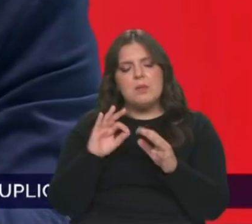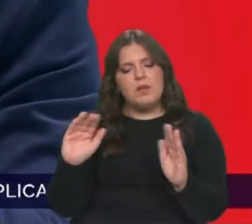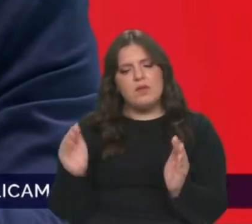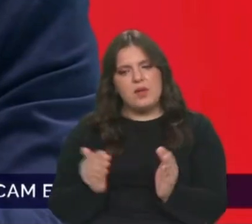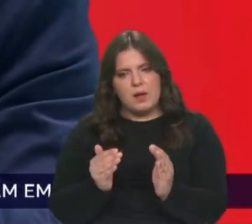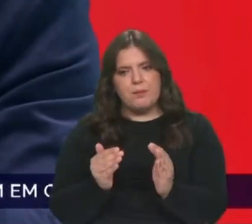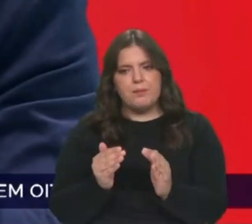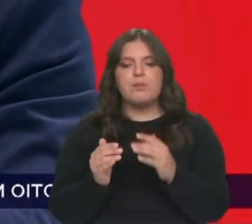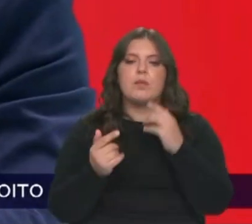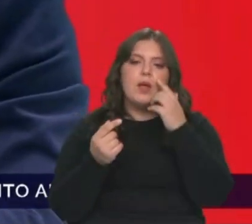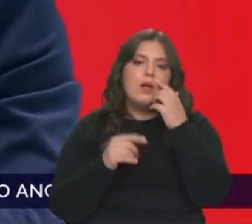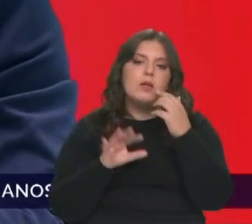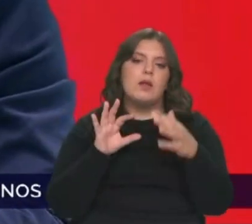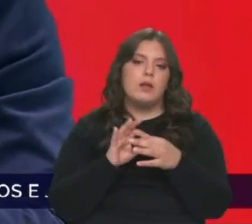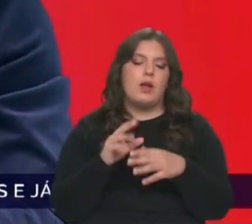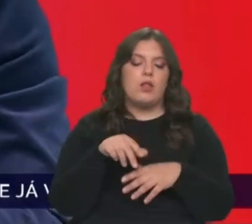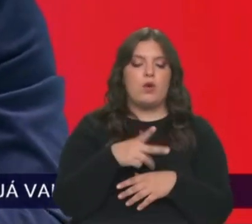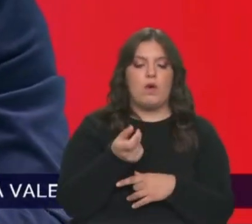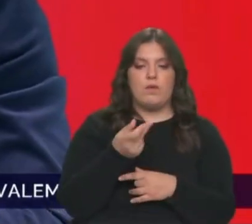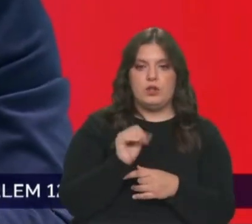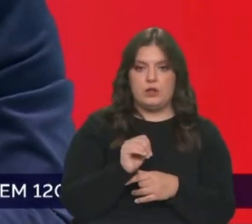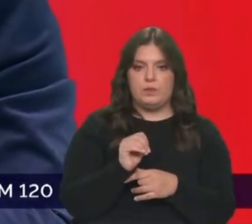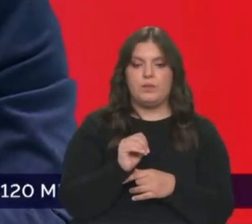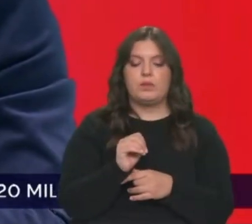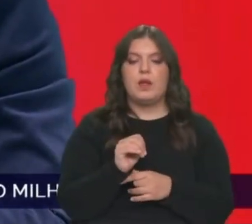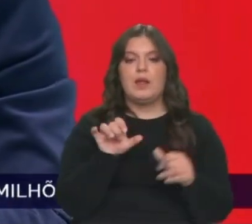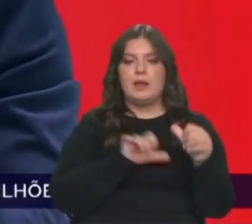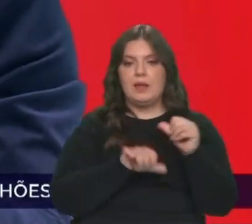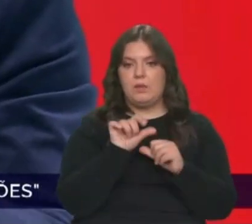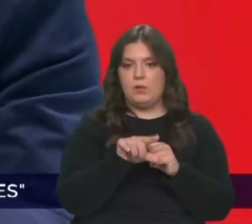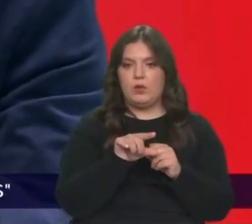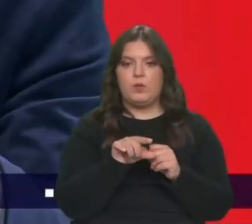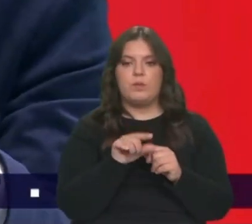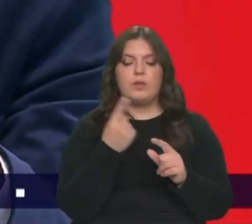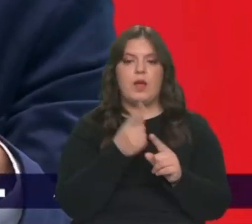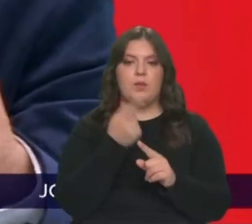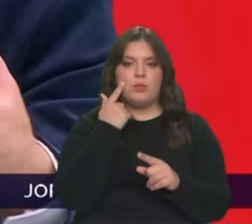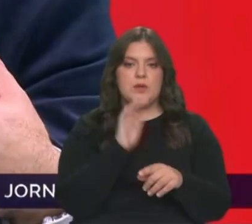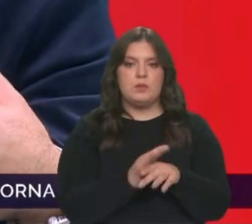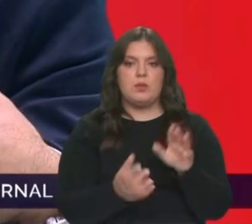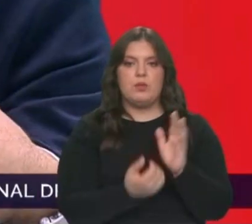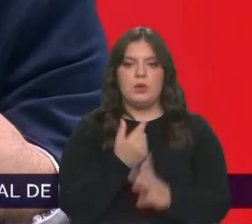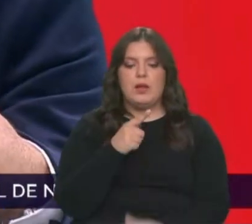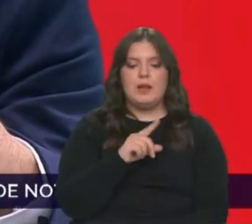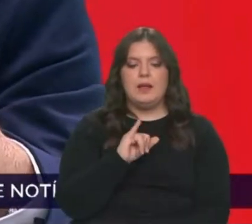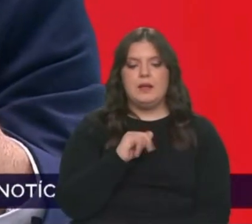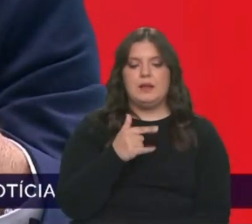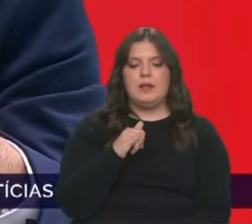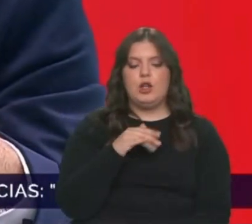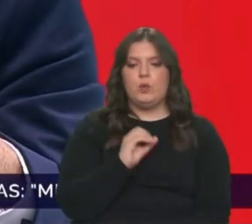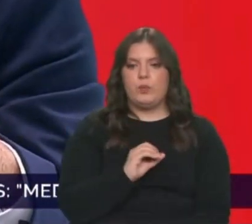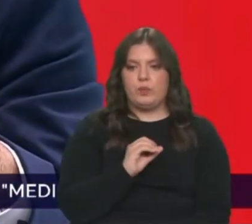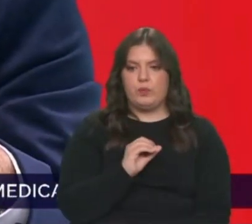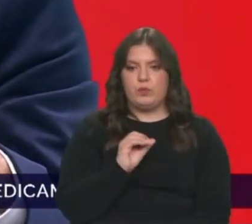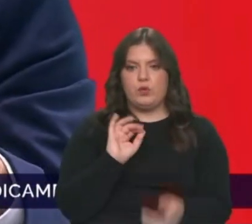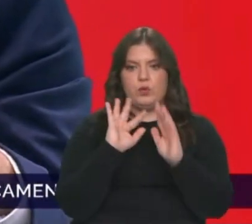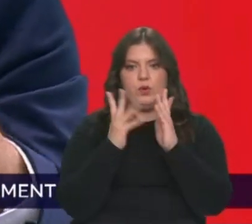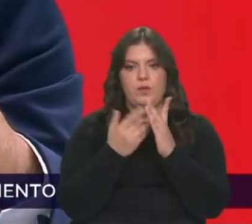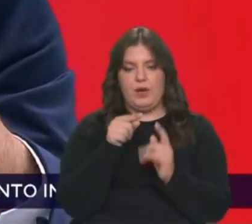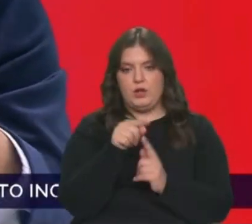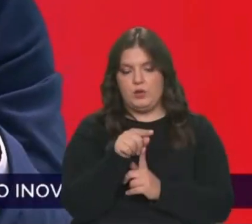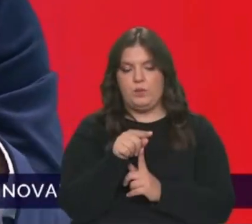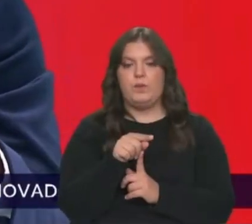químicos que está associado à explosão de novas, não é supernovas, de novas, é, por exemplo, a produção de lítio no universo, um elemento